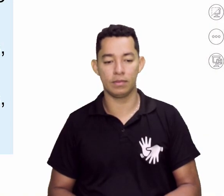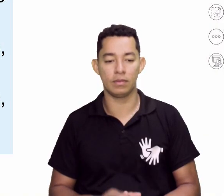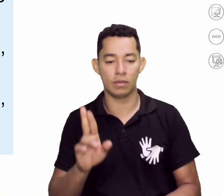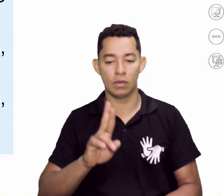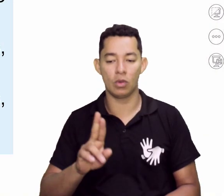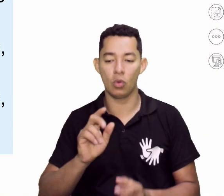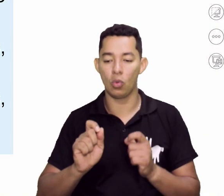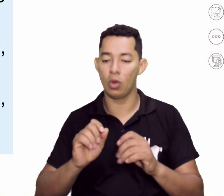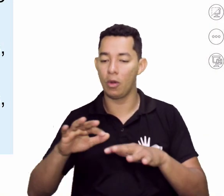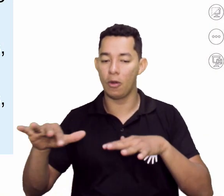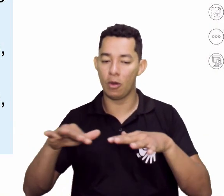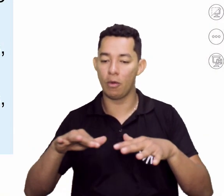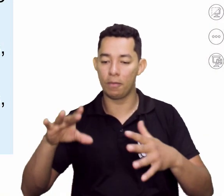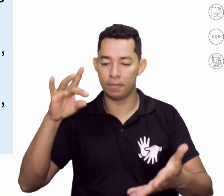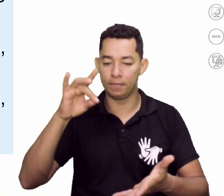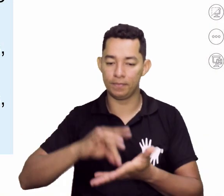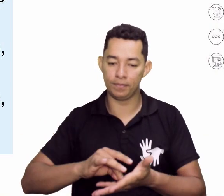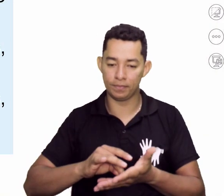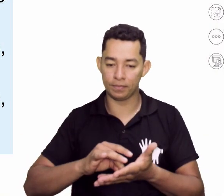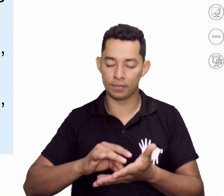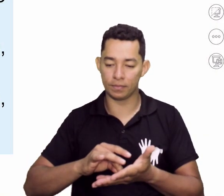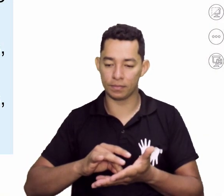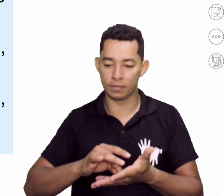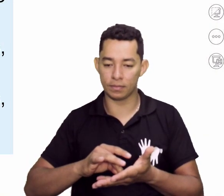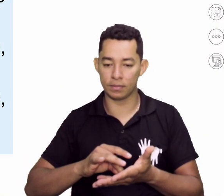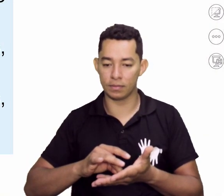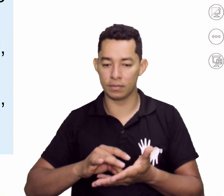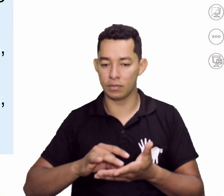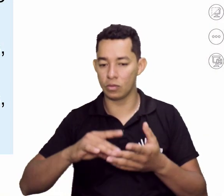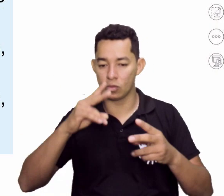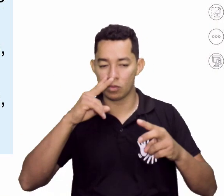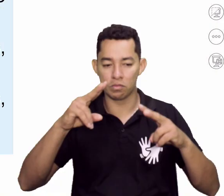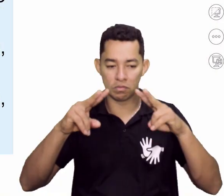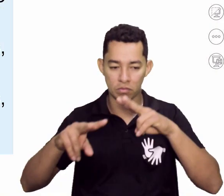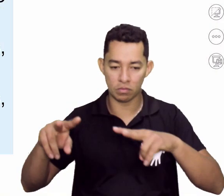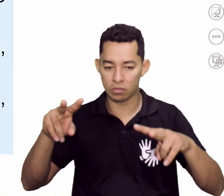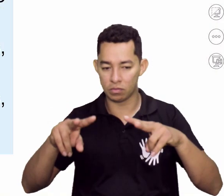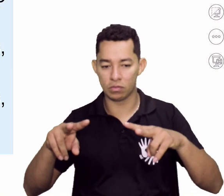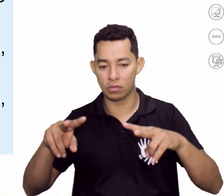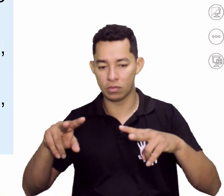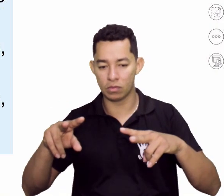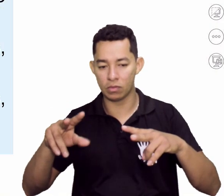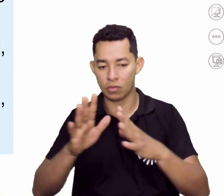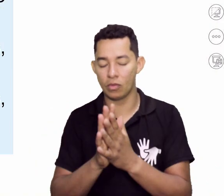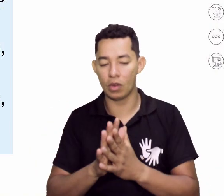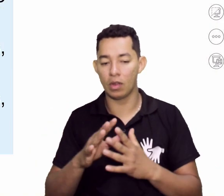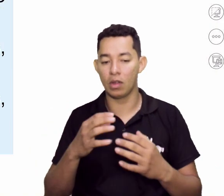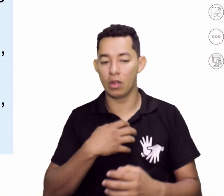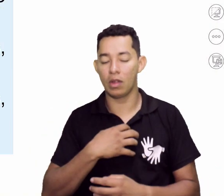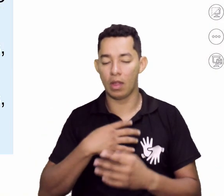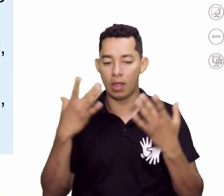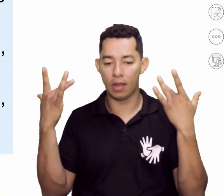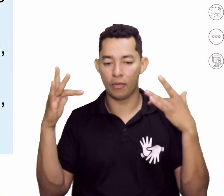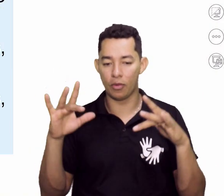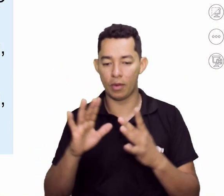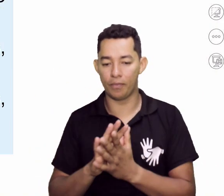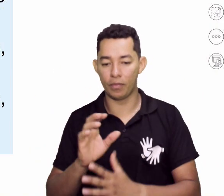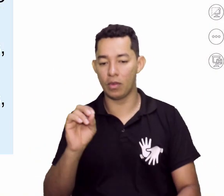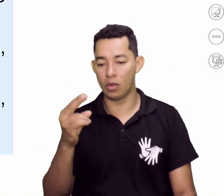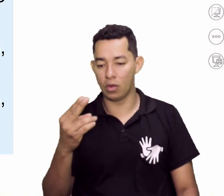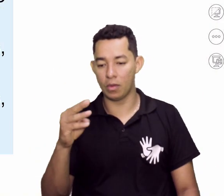utilizou o movimento real por intervenção do observador, por causas naturais